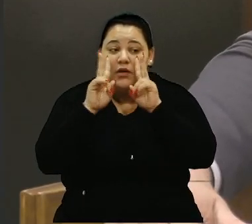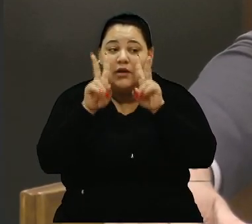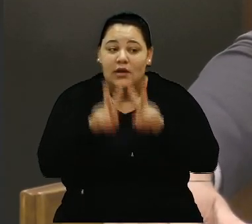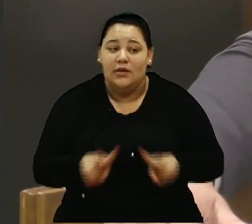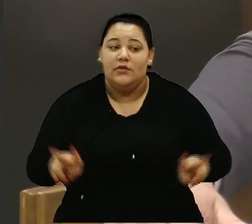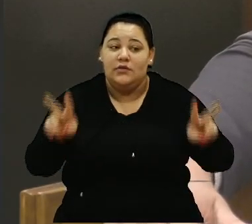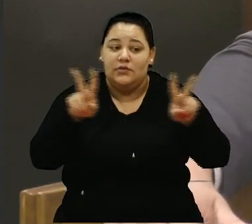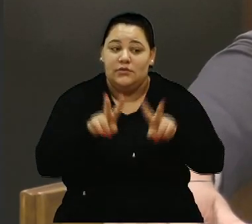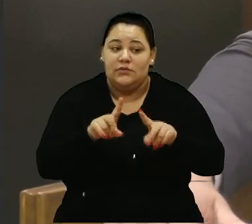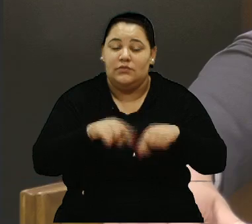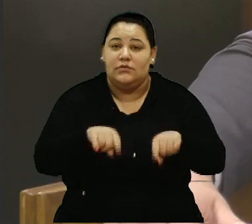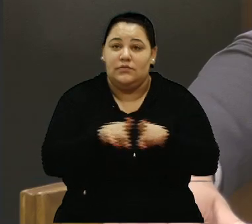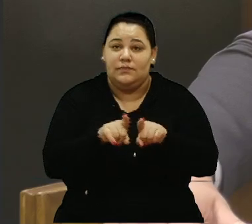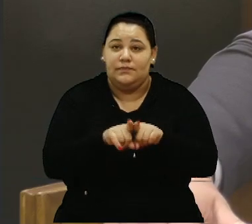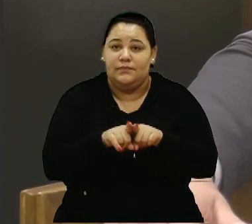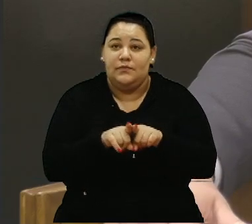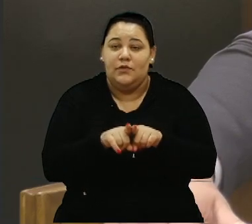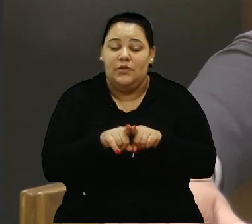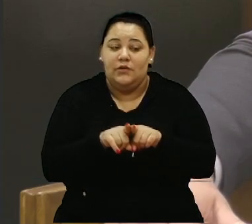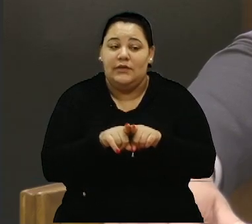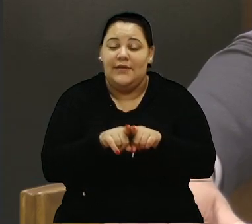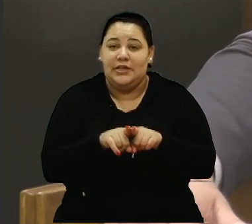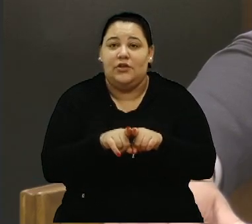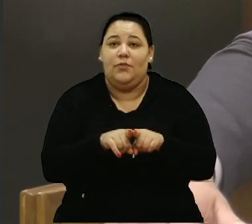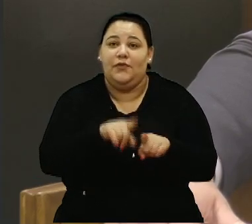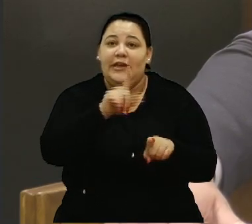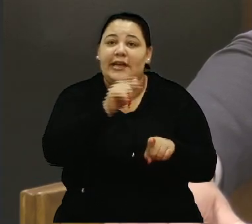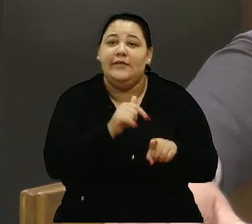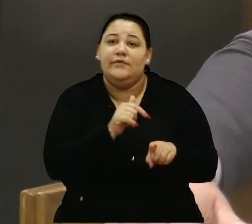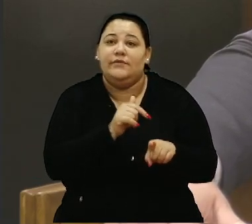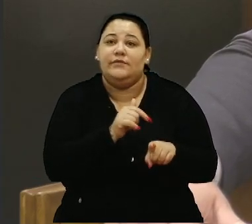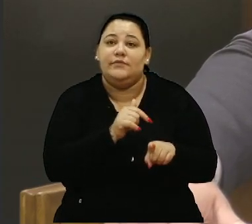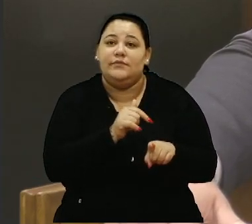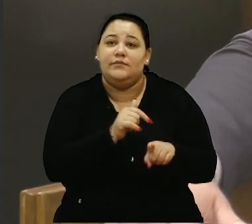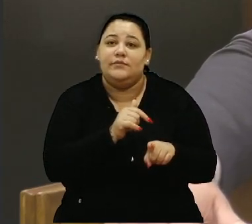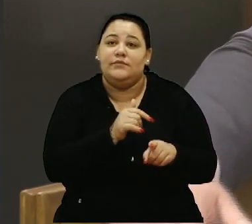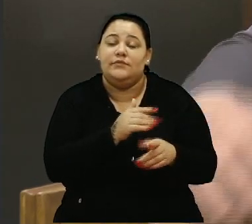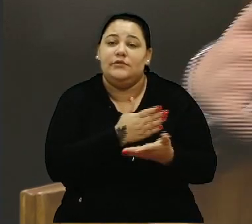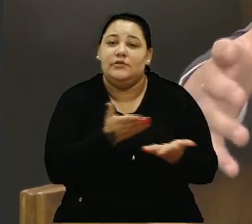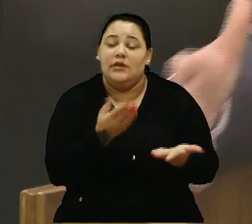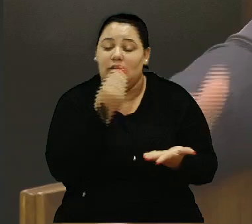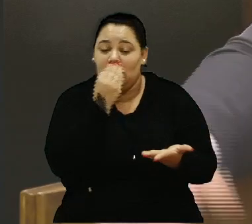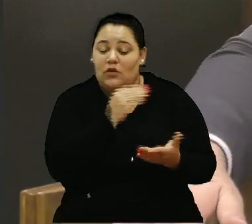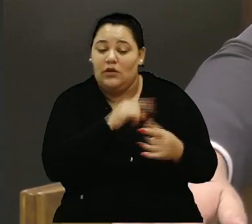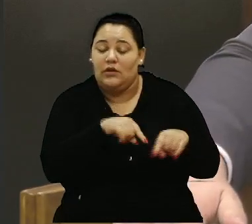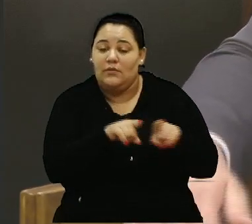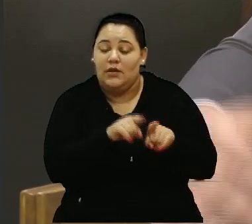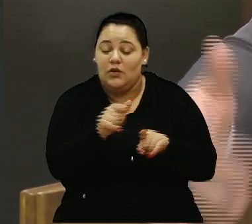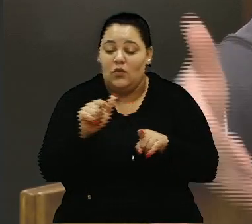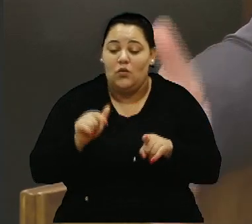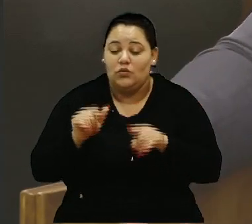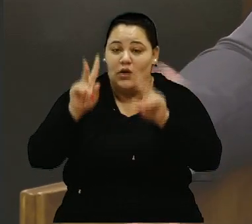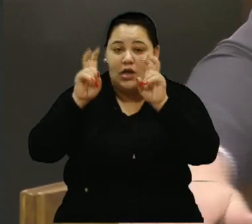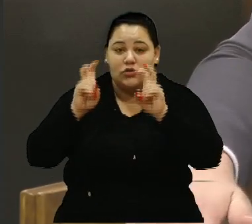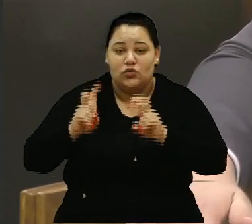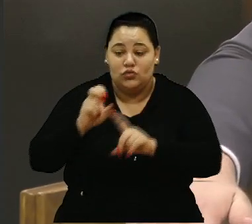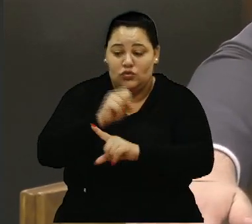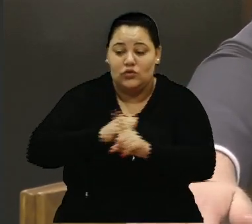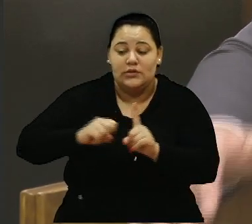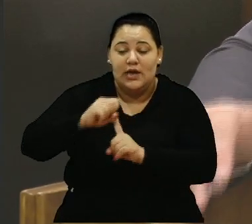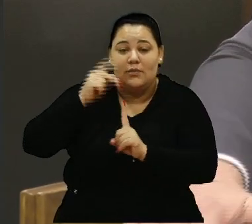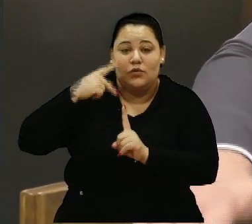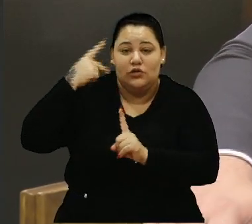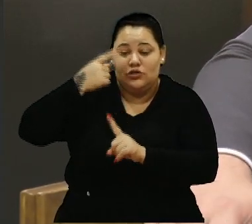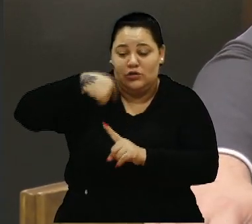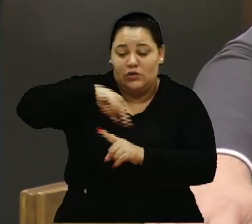nobre e a este grito silencioso que muitas vezes passa desapercebido entre tantas pautas sociais e políticas que nós debatemos nessa